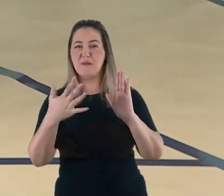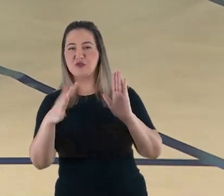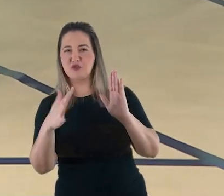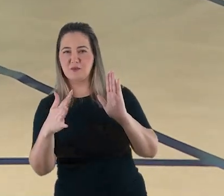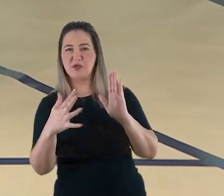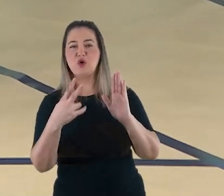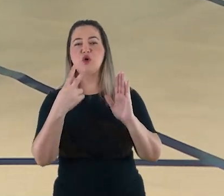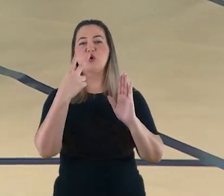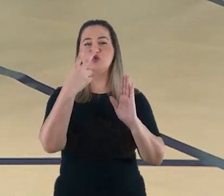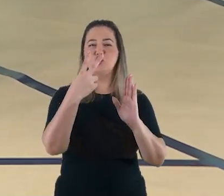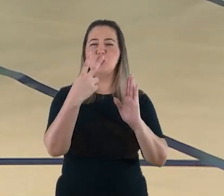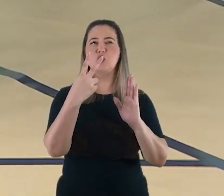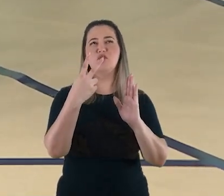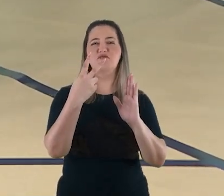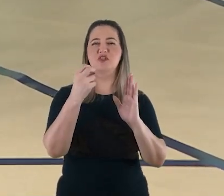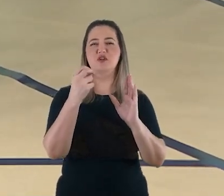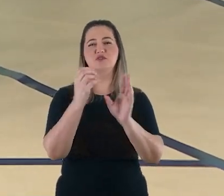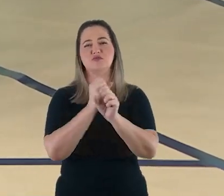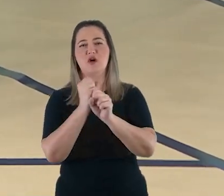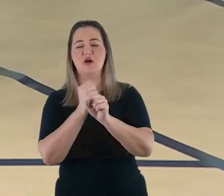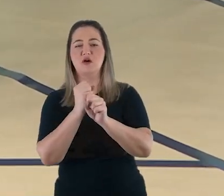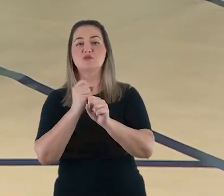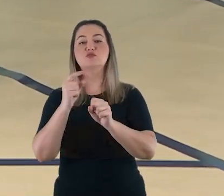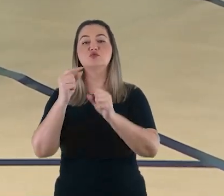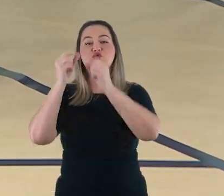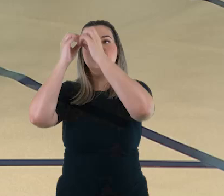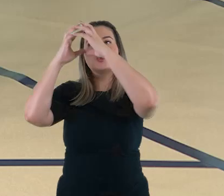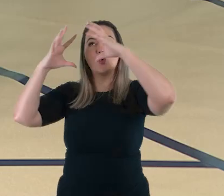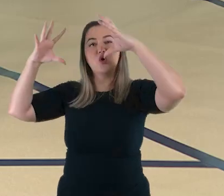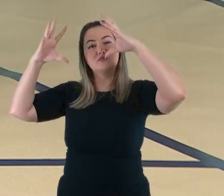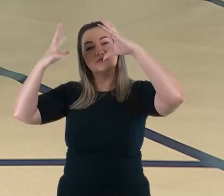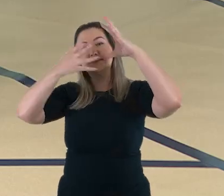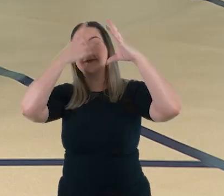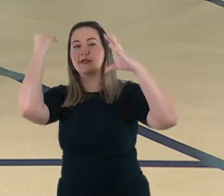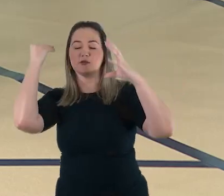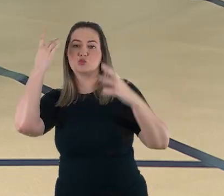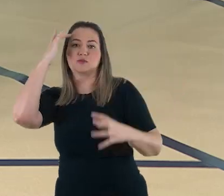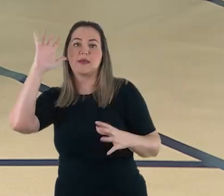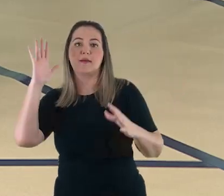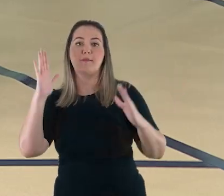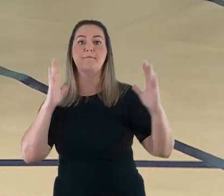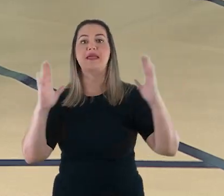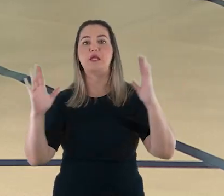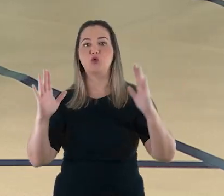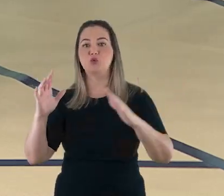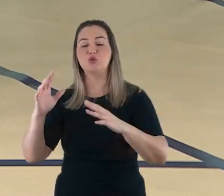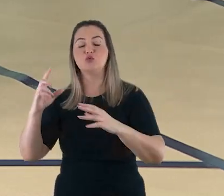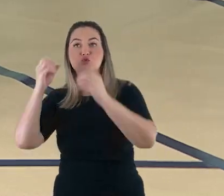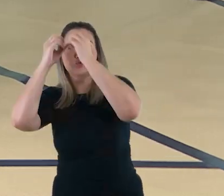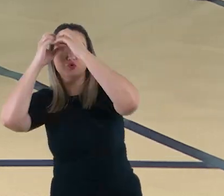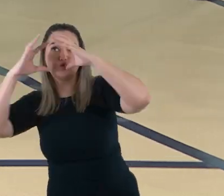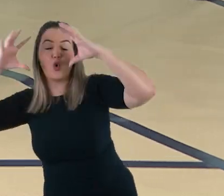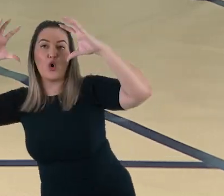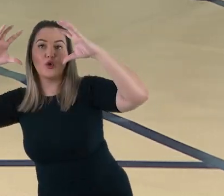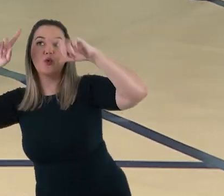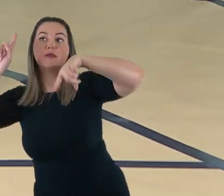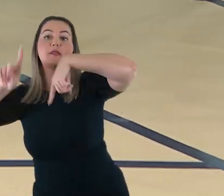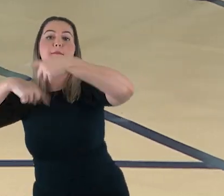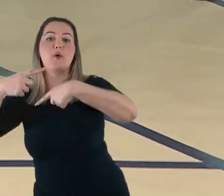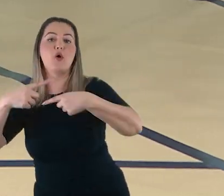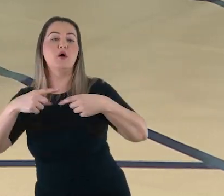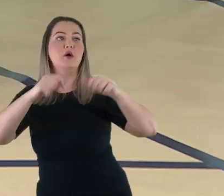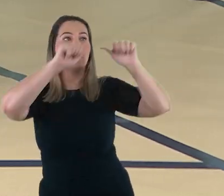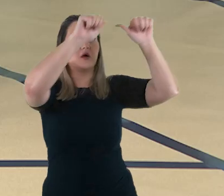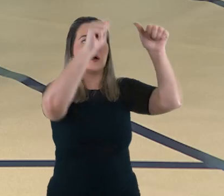décadas depois do sonho esquecido, pois, embora a gente não possa ser preciso quanto à data, à época exata que isso aconteceu,